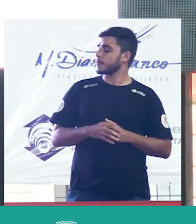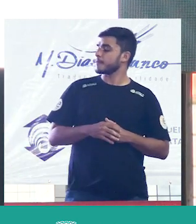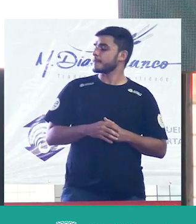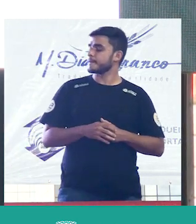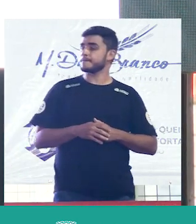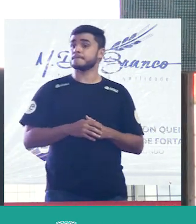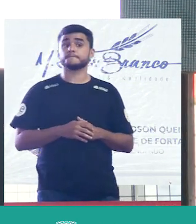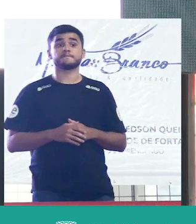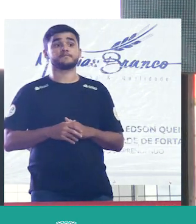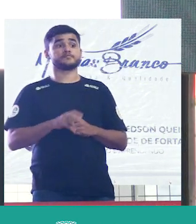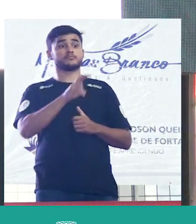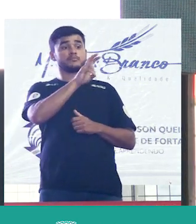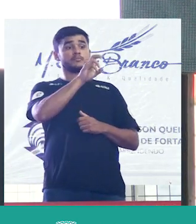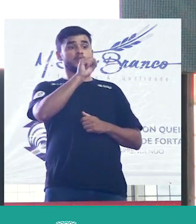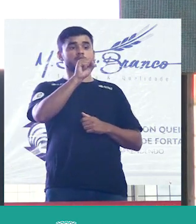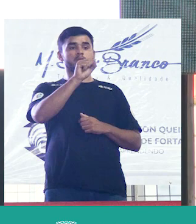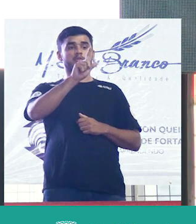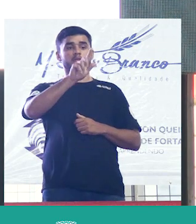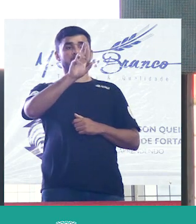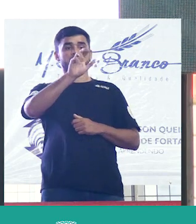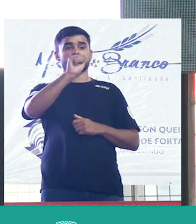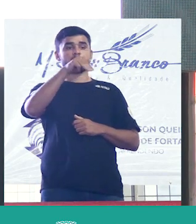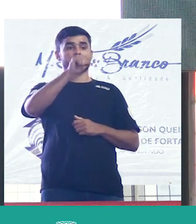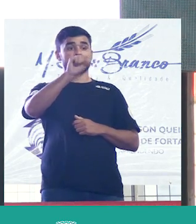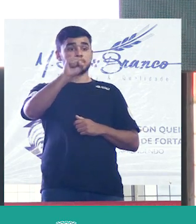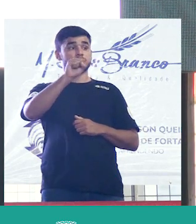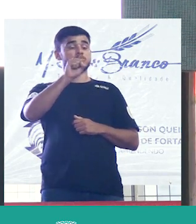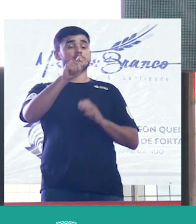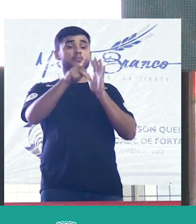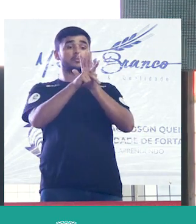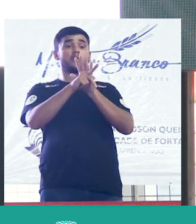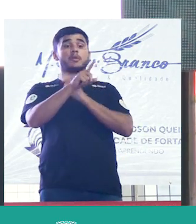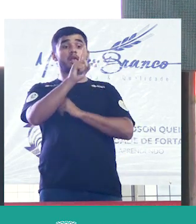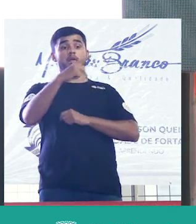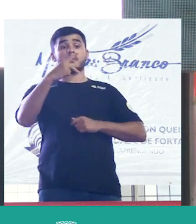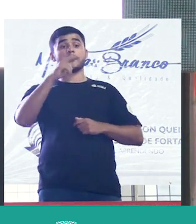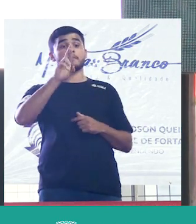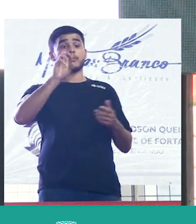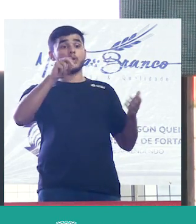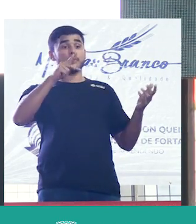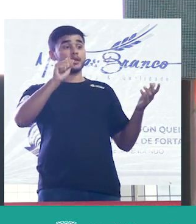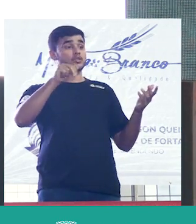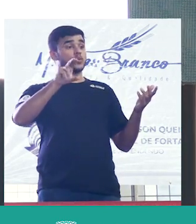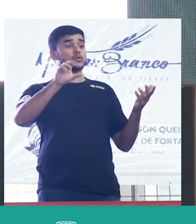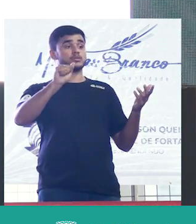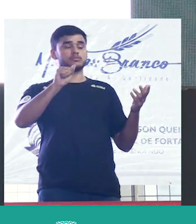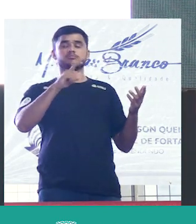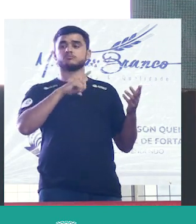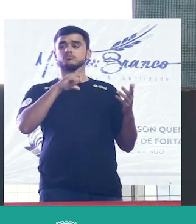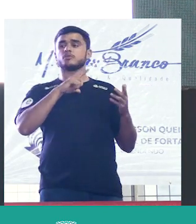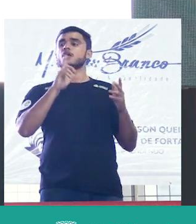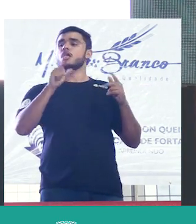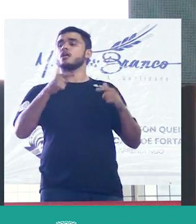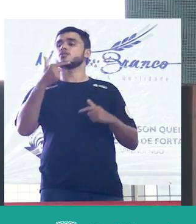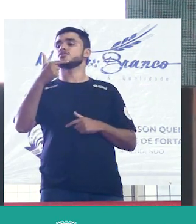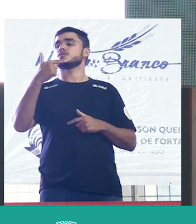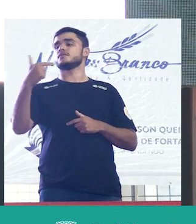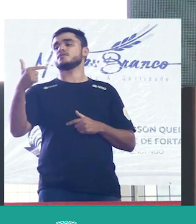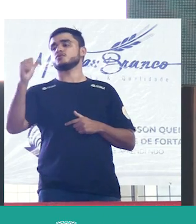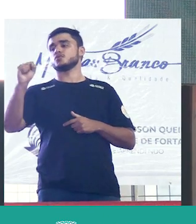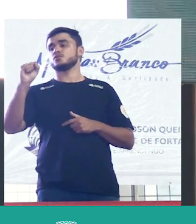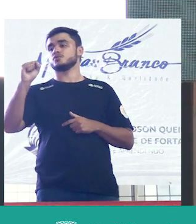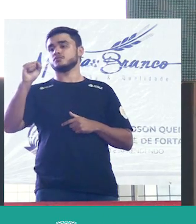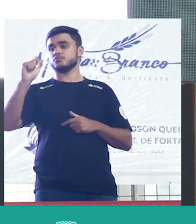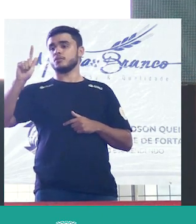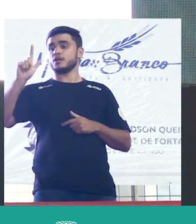Então, 58 gramas de propanona produziriam 228 gramas de bisfenol. Lembrando